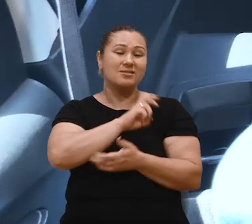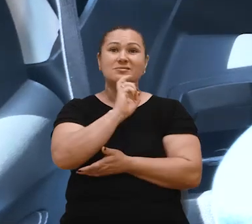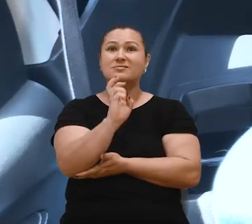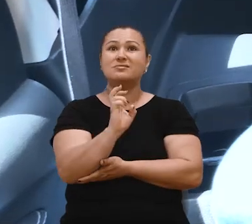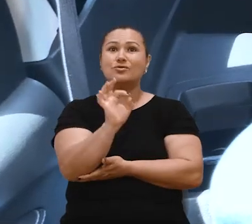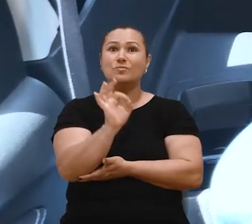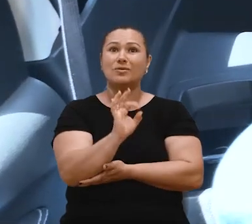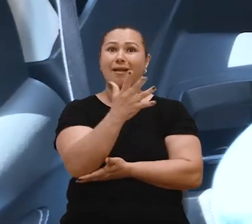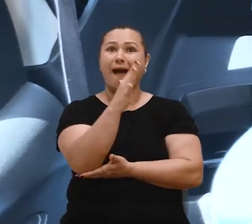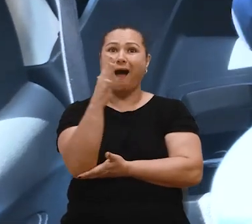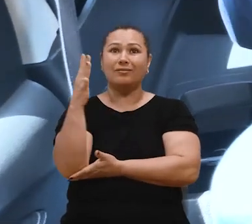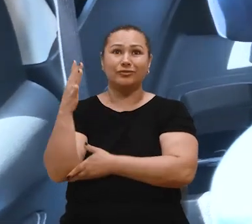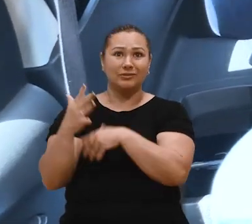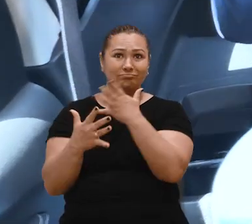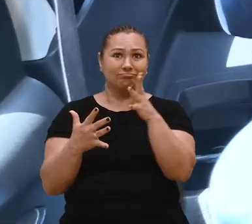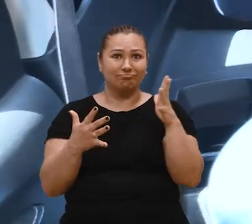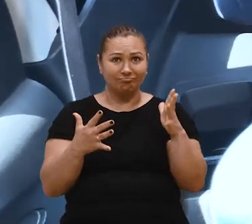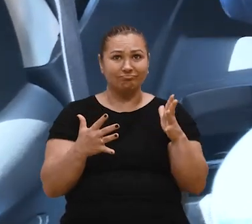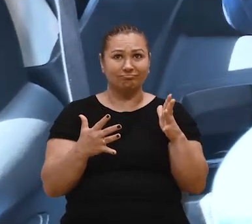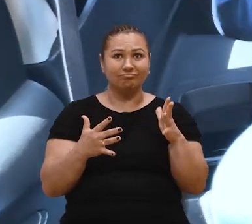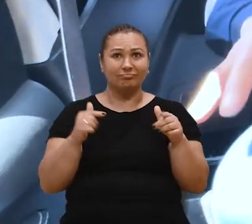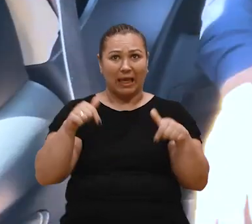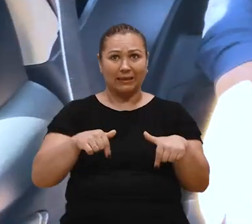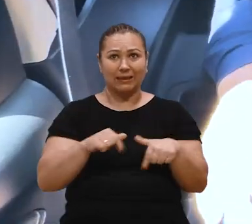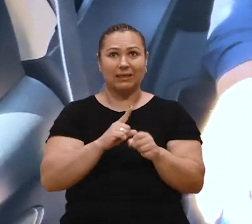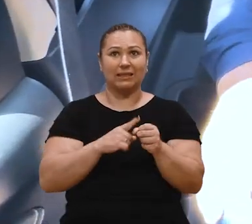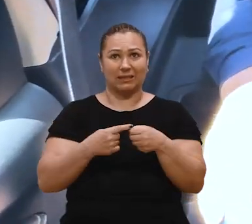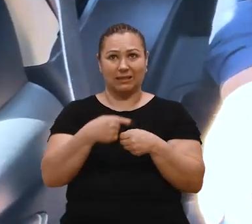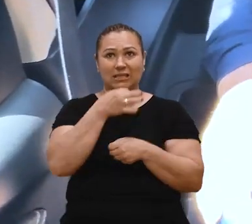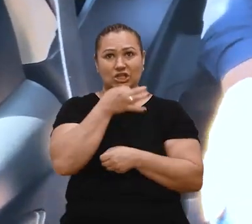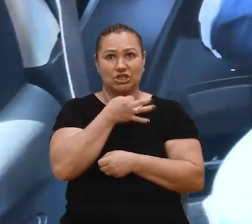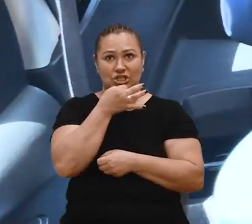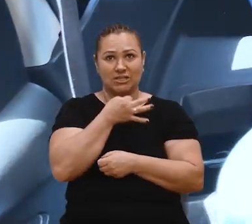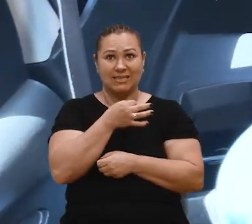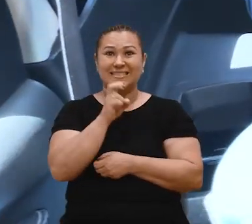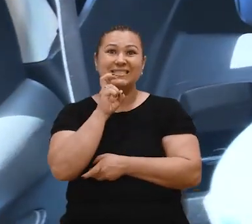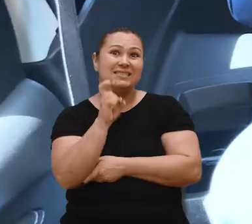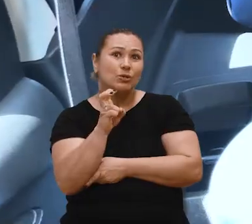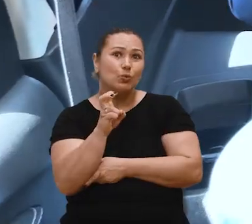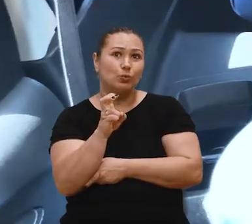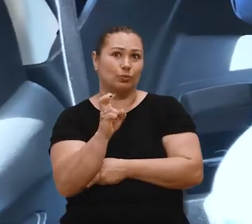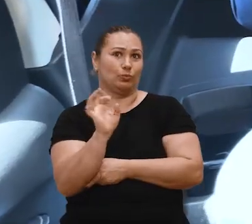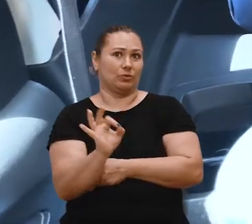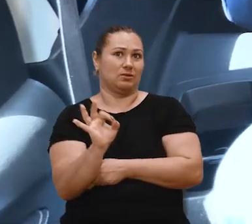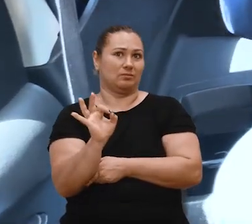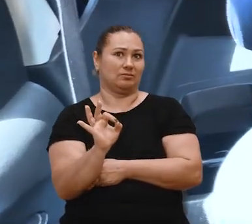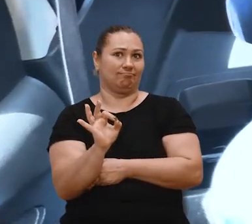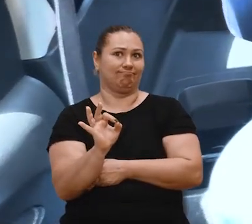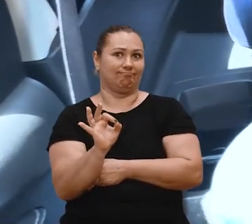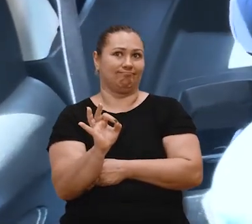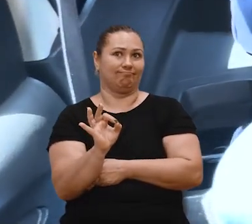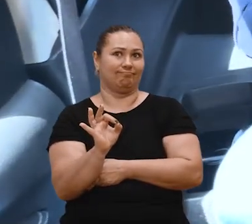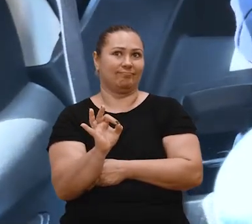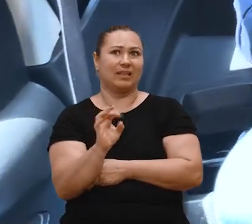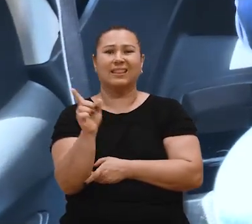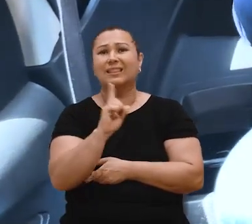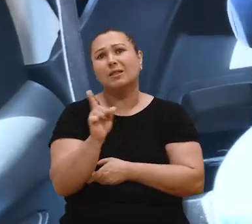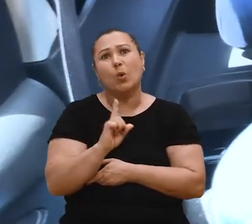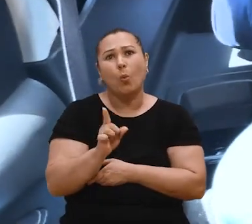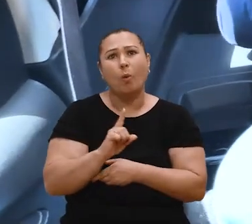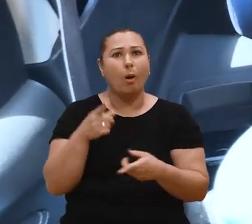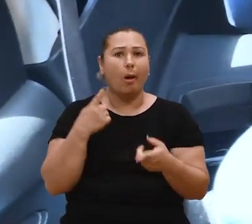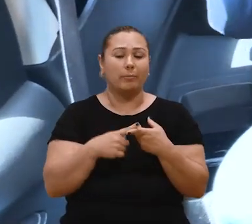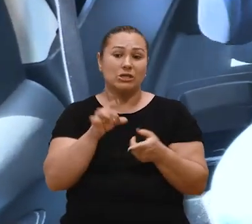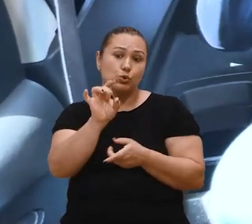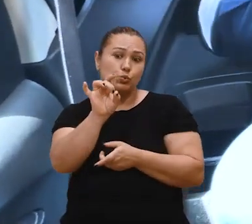das árvores que nós temos hoje aqui na nossa cidade de Caxias do Sul. 5%. Ou seja, não é que hoje nós